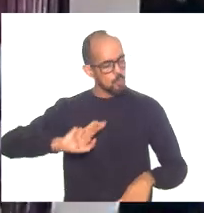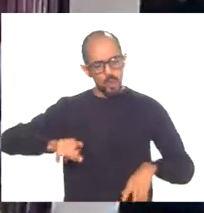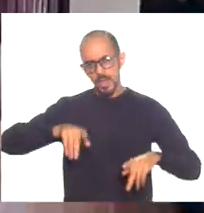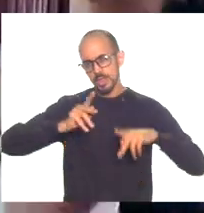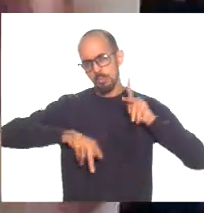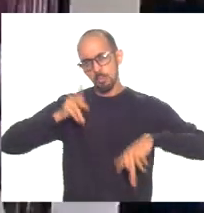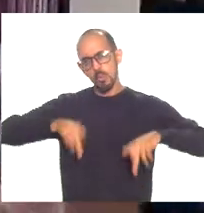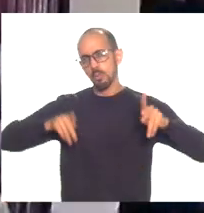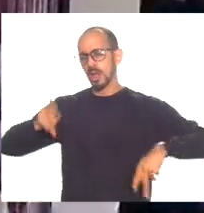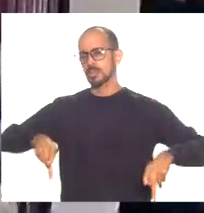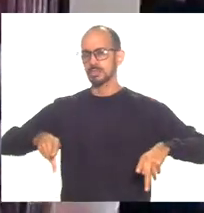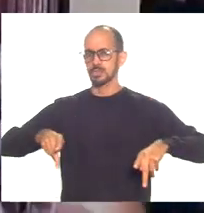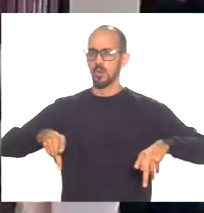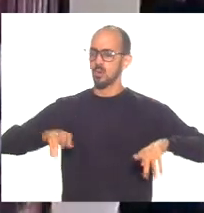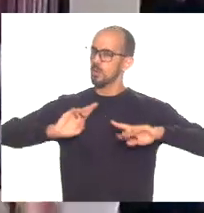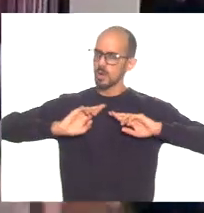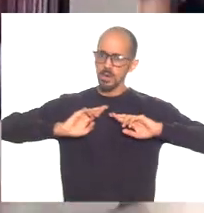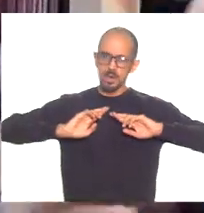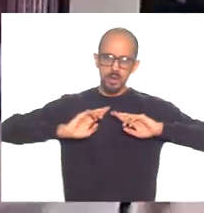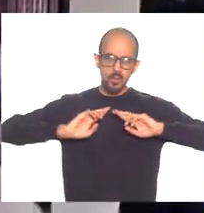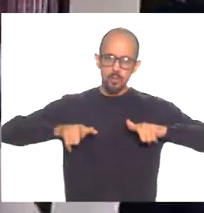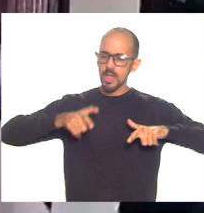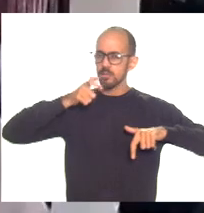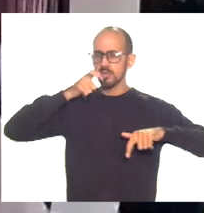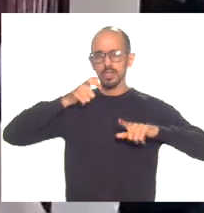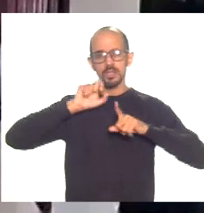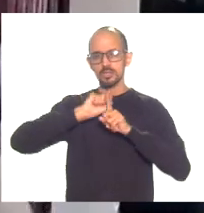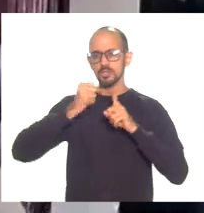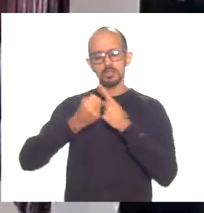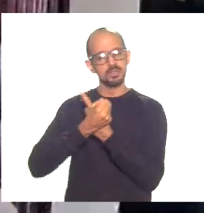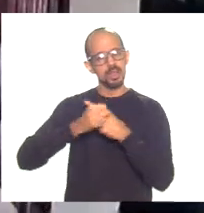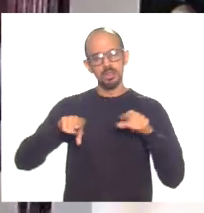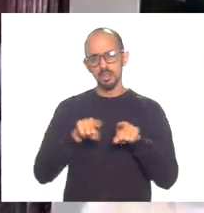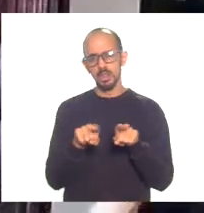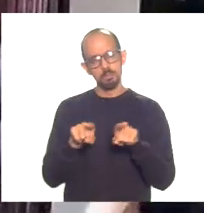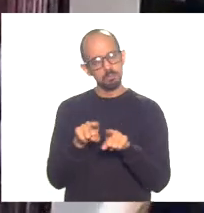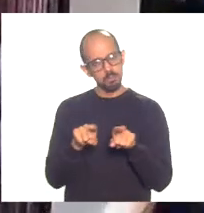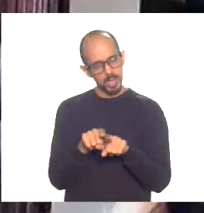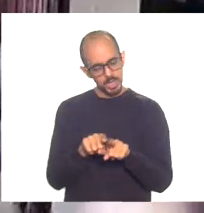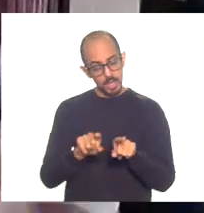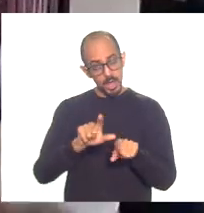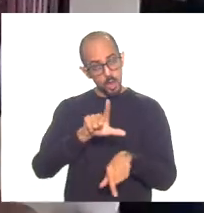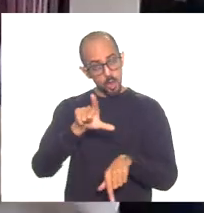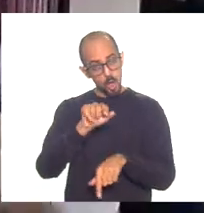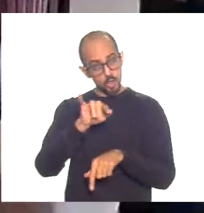população, os interesses da sociedade como um todo. E é claro